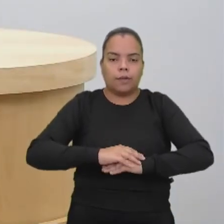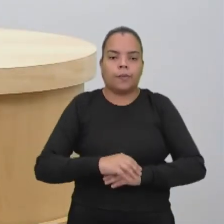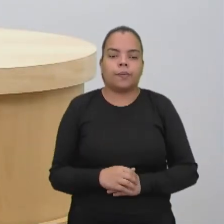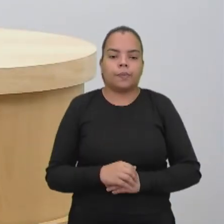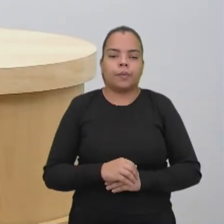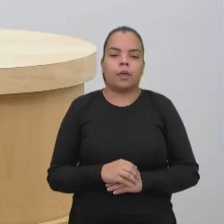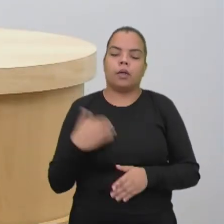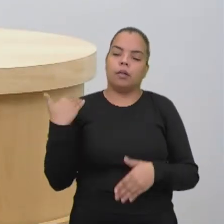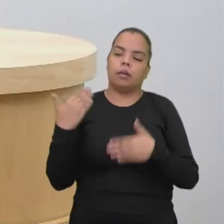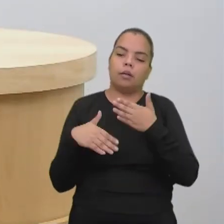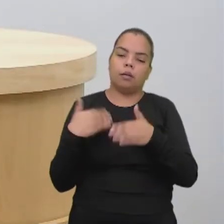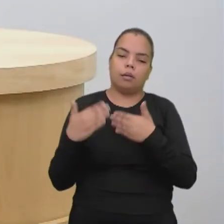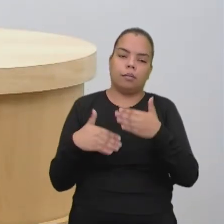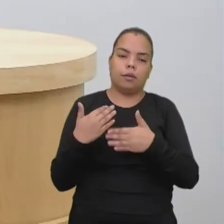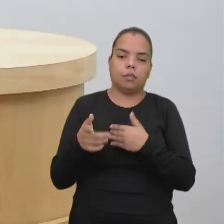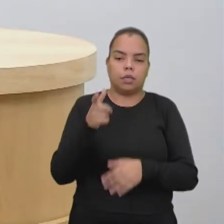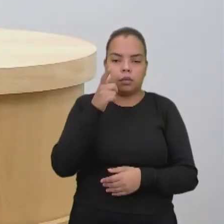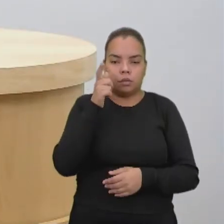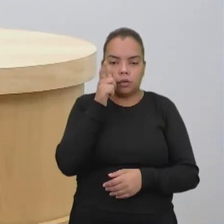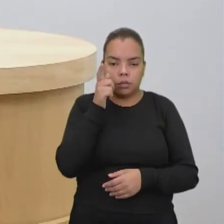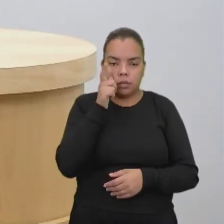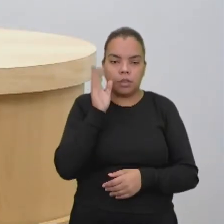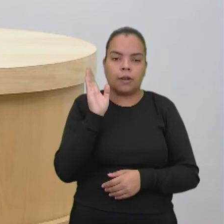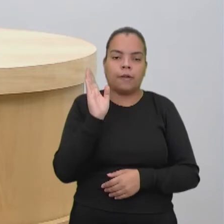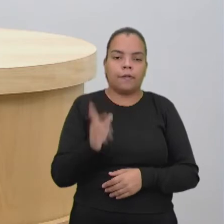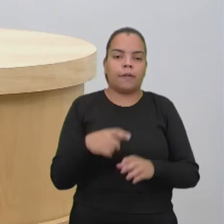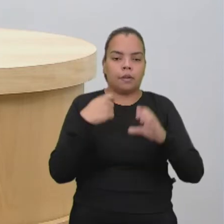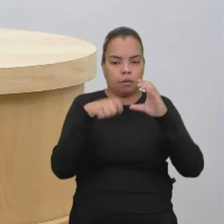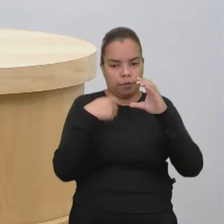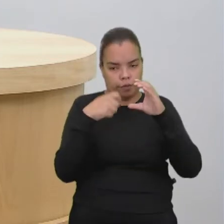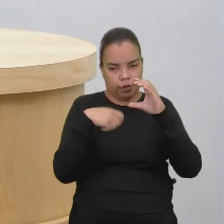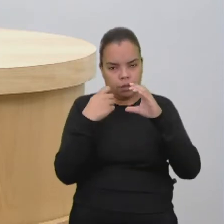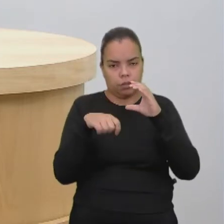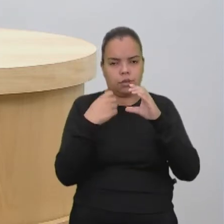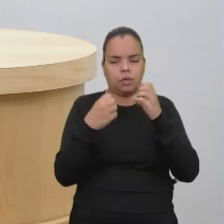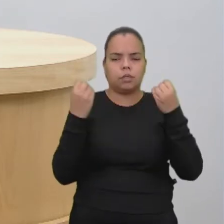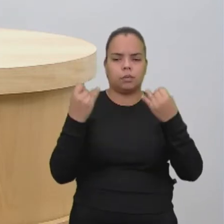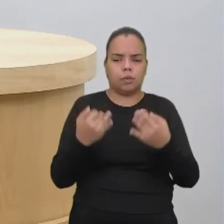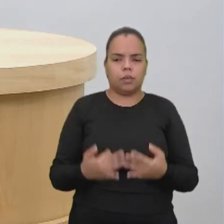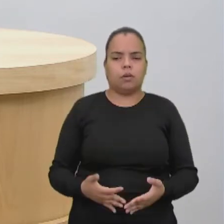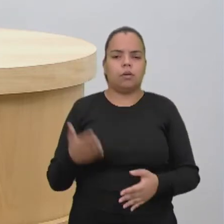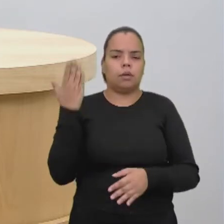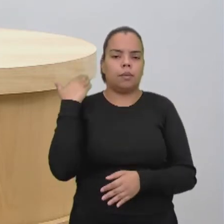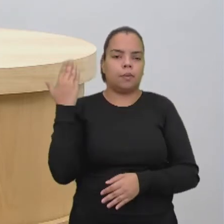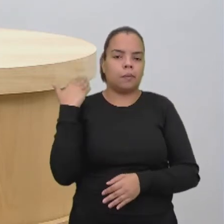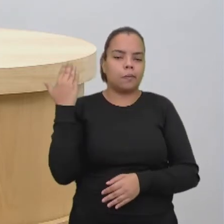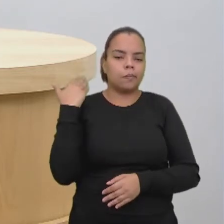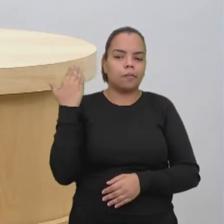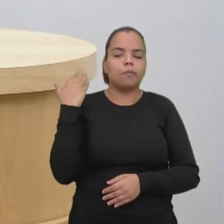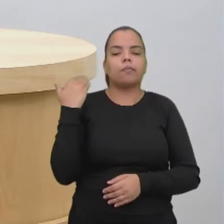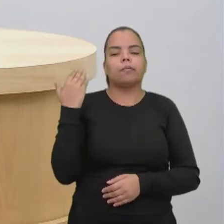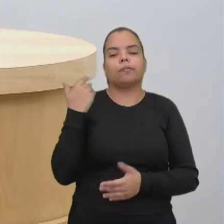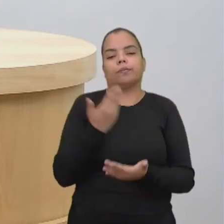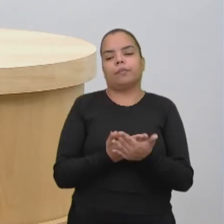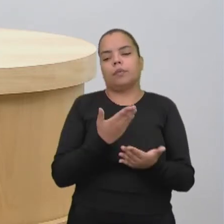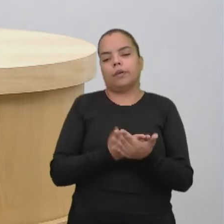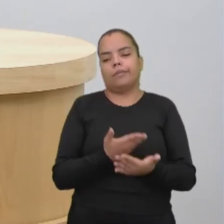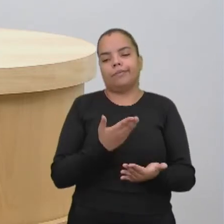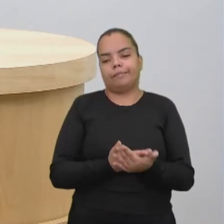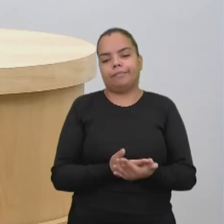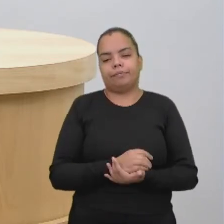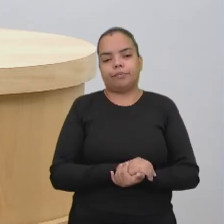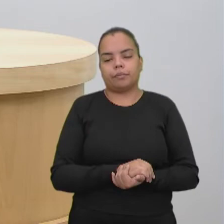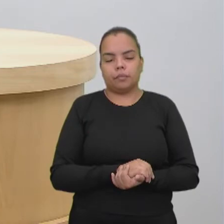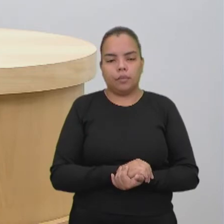das rochas, vocês viram isso no vídeo, aí acabei explicando para vocês. Se não lembram, volta para a aula anterior que vocês vão